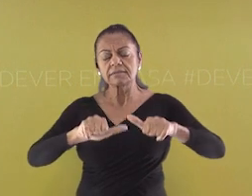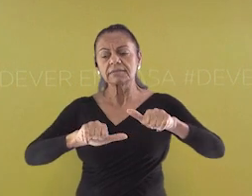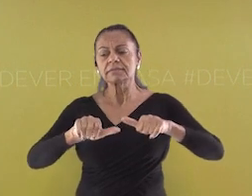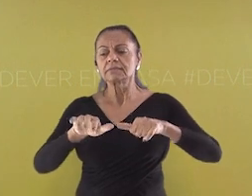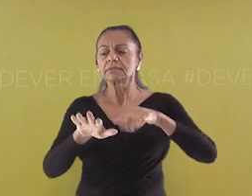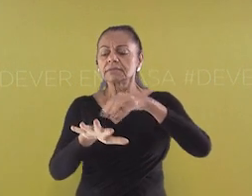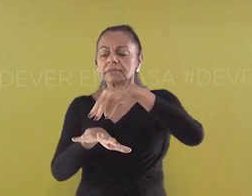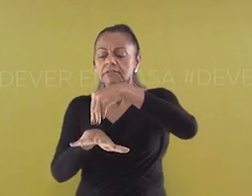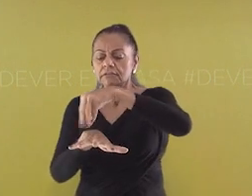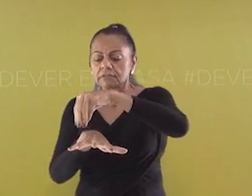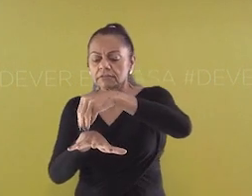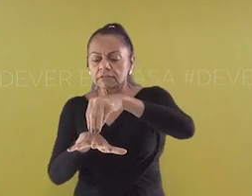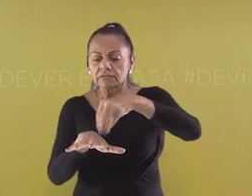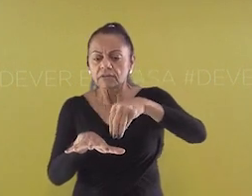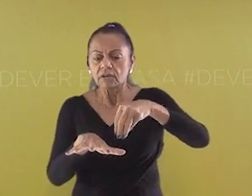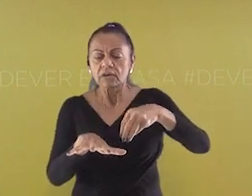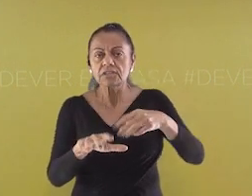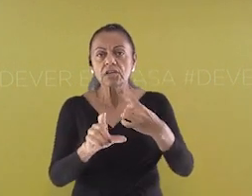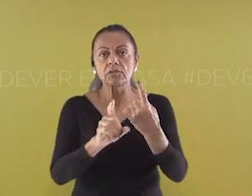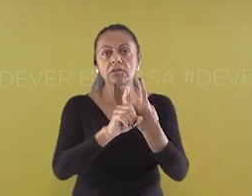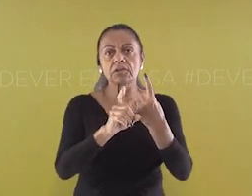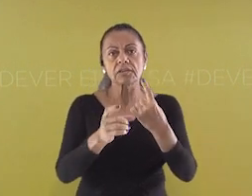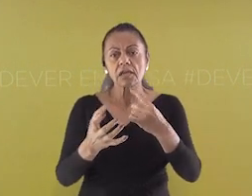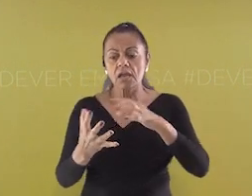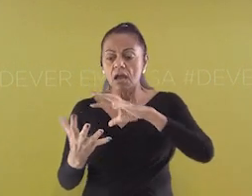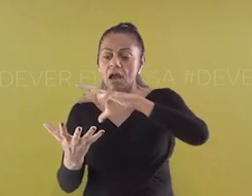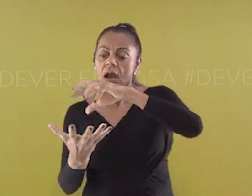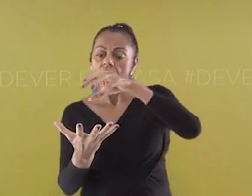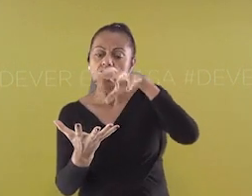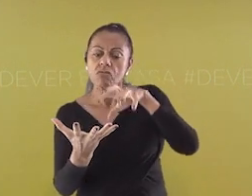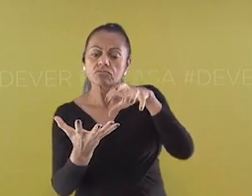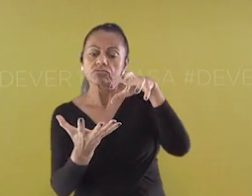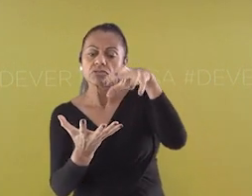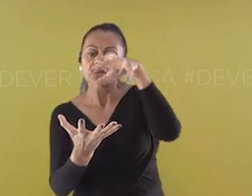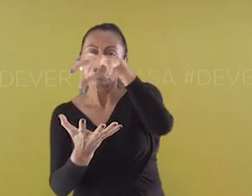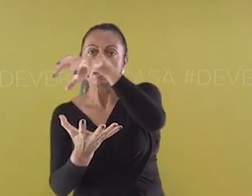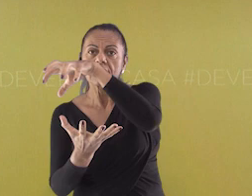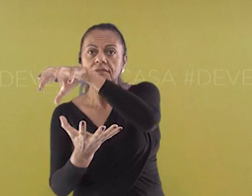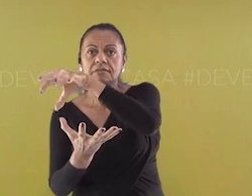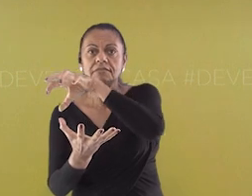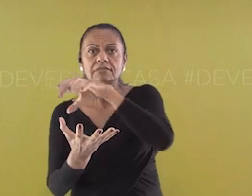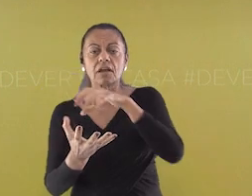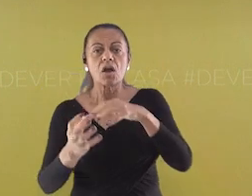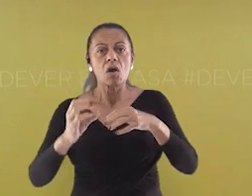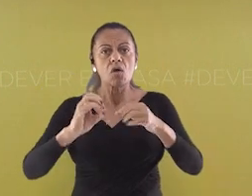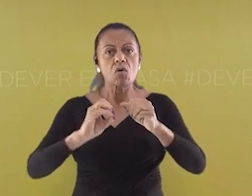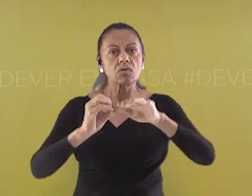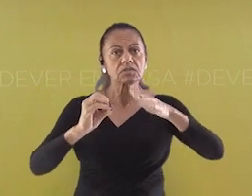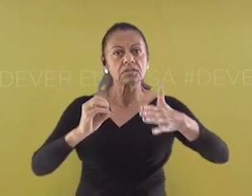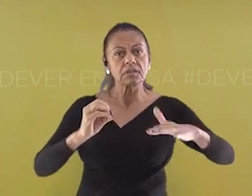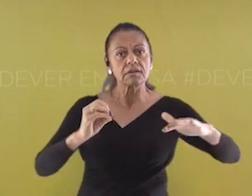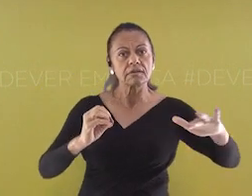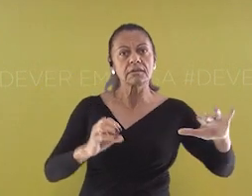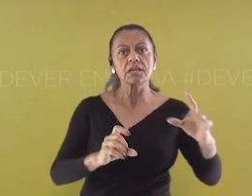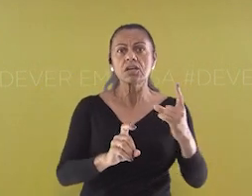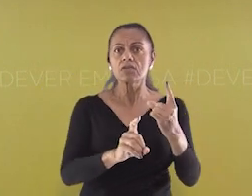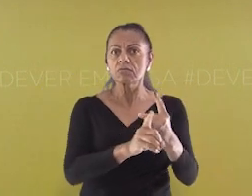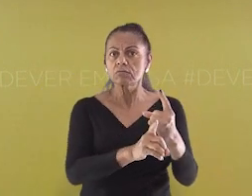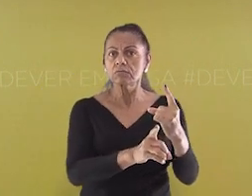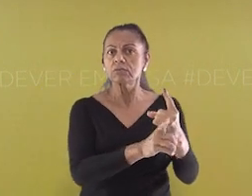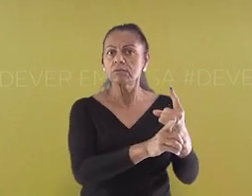mesma espécie, encontrados em continentes separados por grandes oceanos, é uma